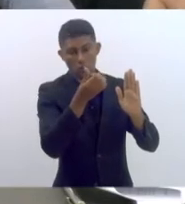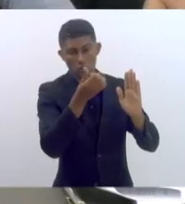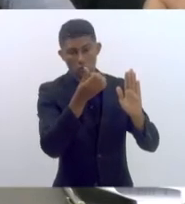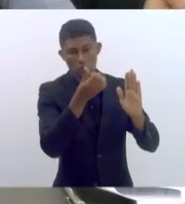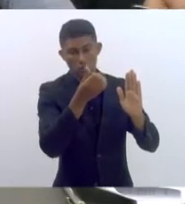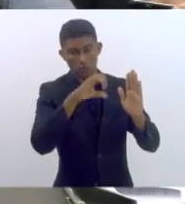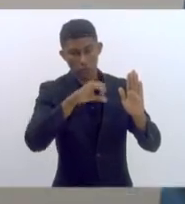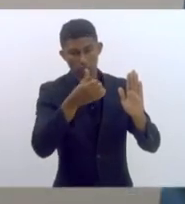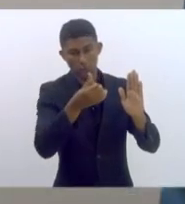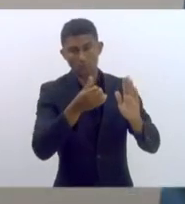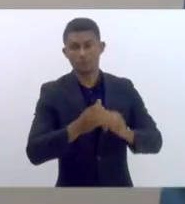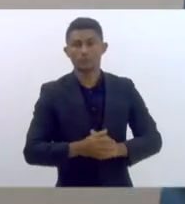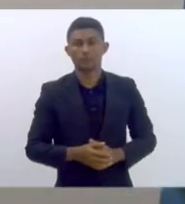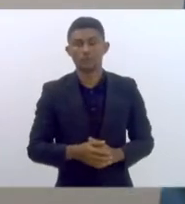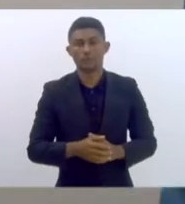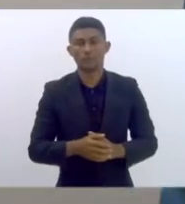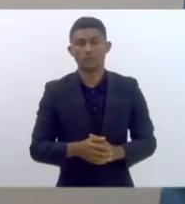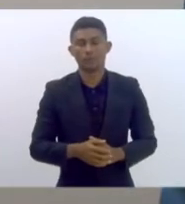Bacen-Banerje